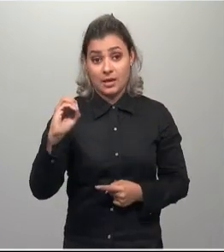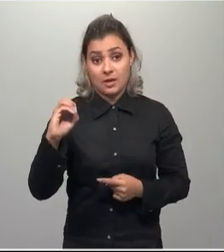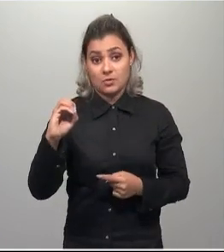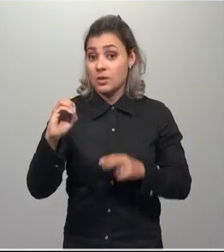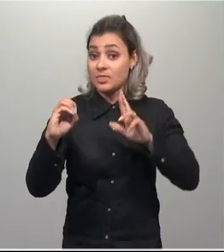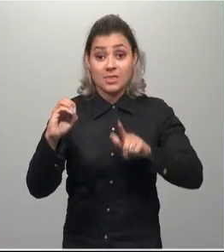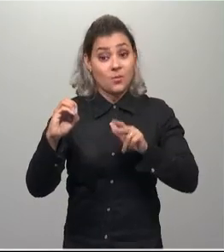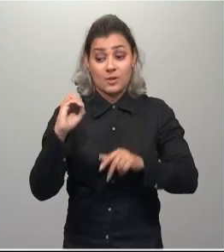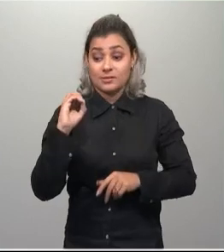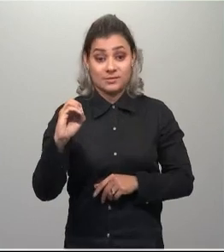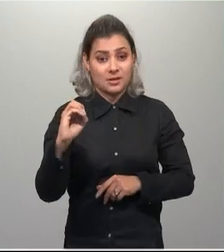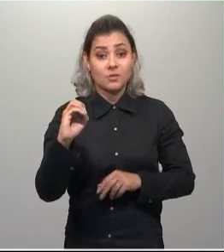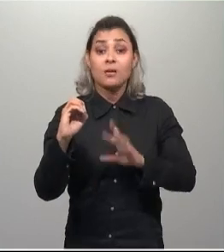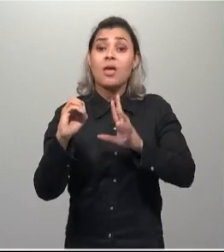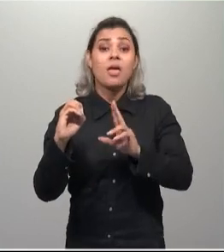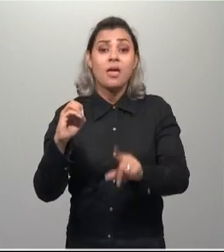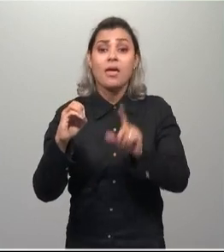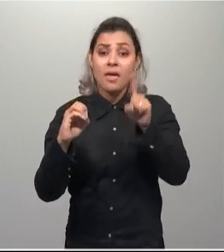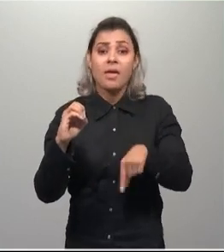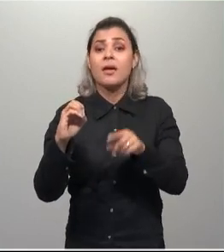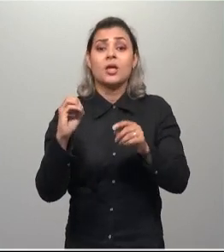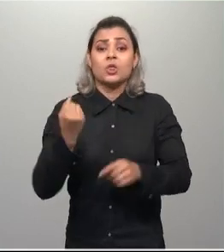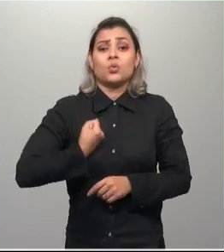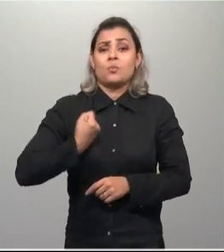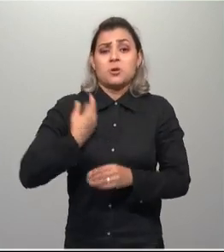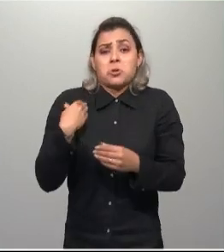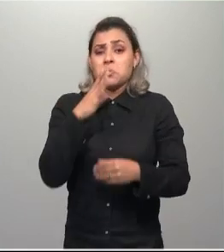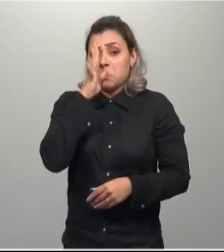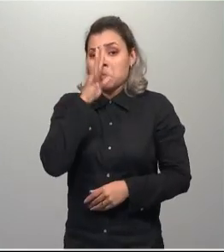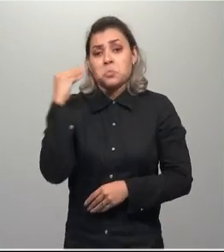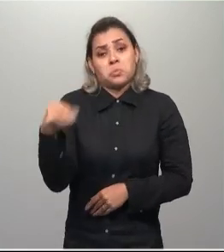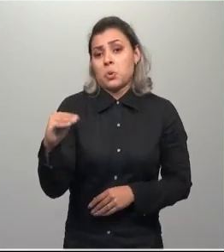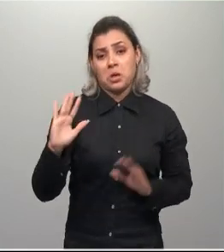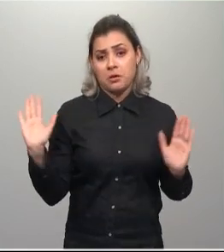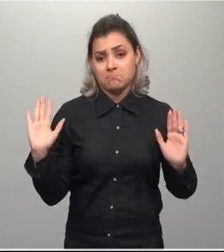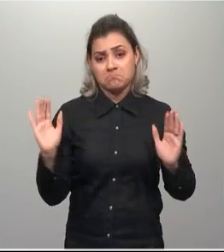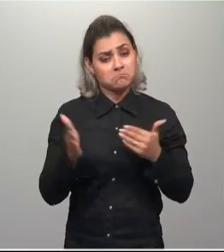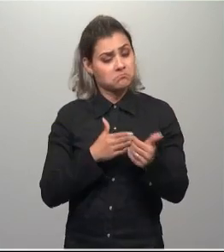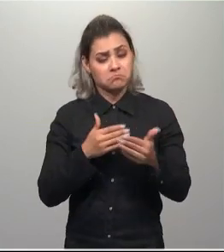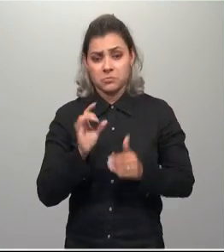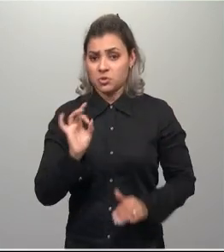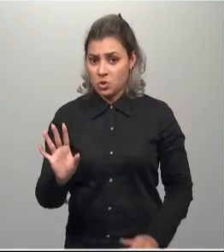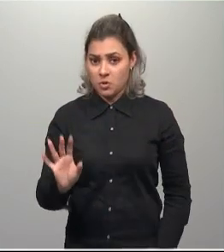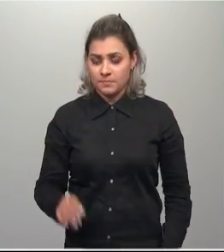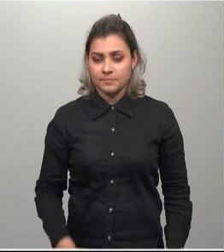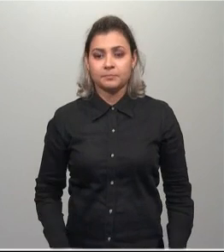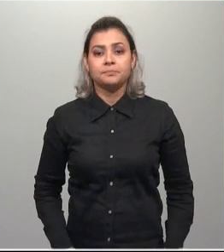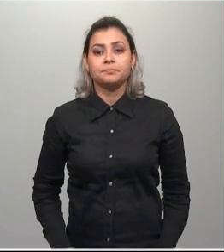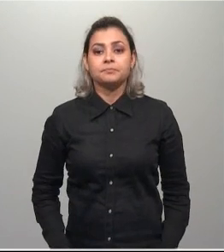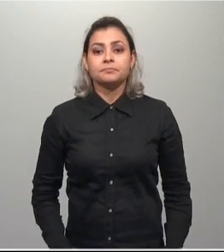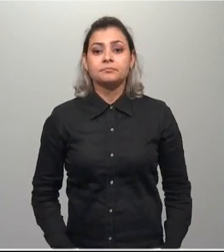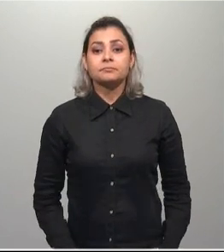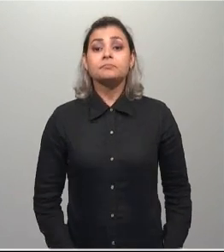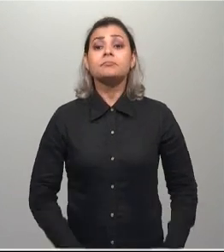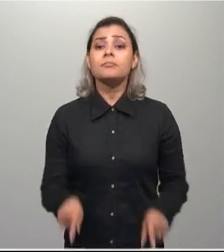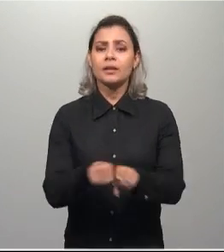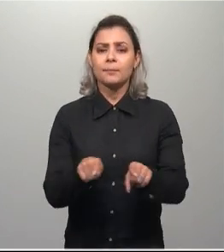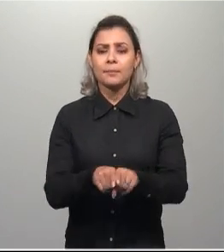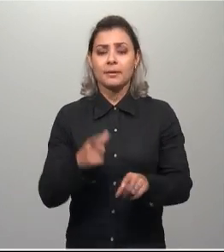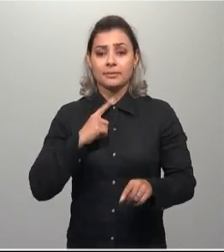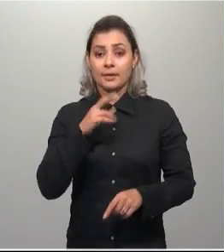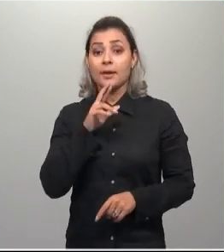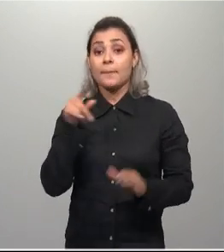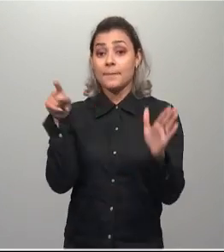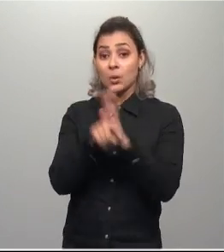ele não é zero ele é simplesmente um número que eu coloquei ali e tem a pergunta da amanda também